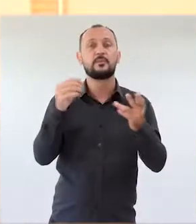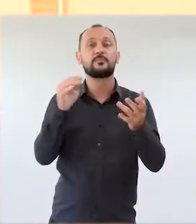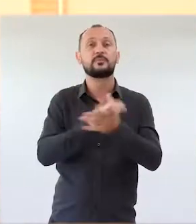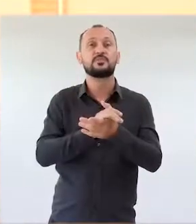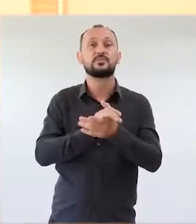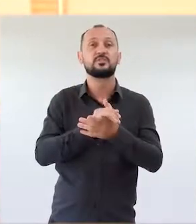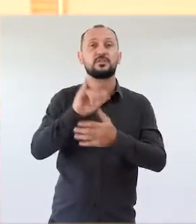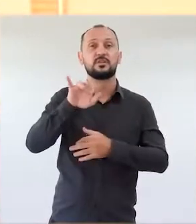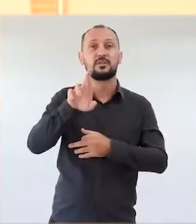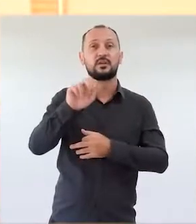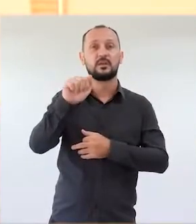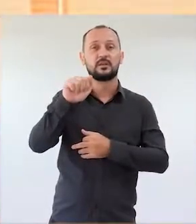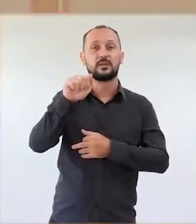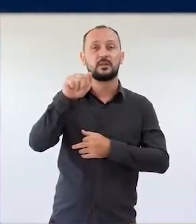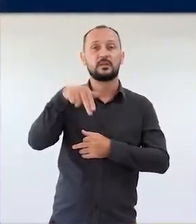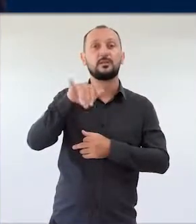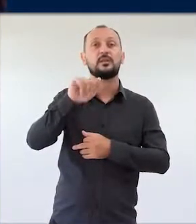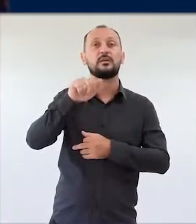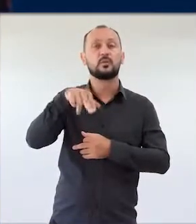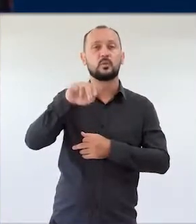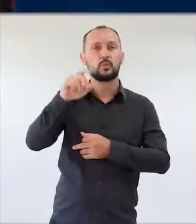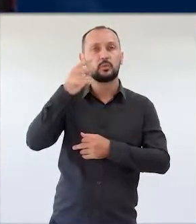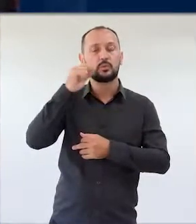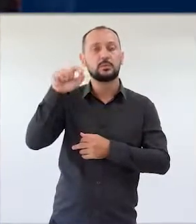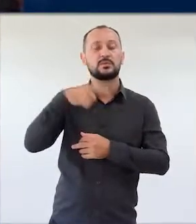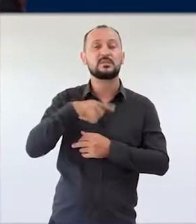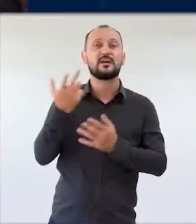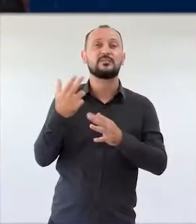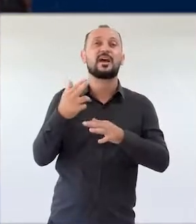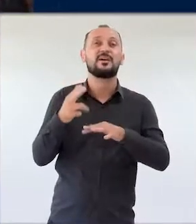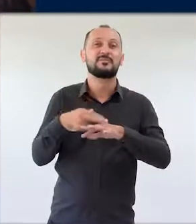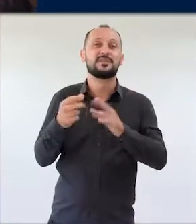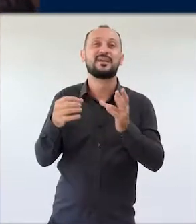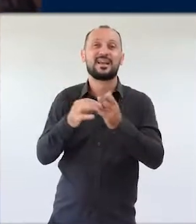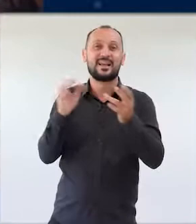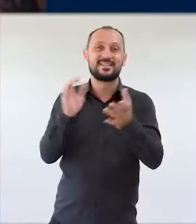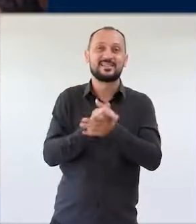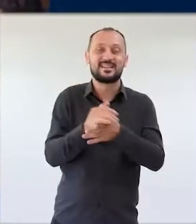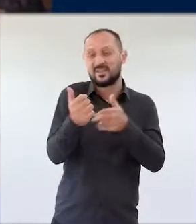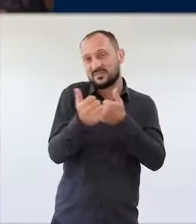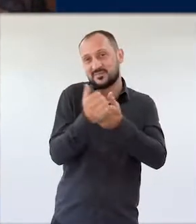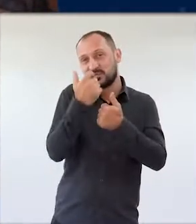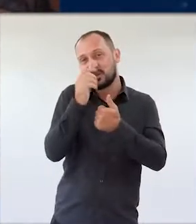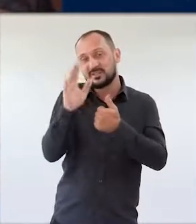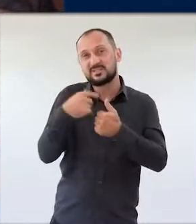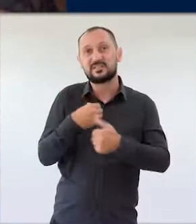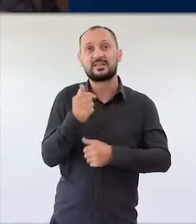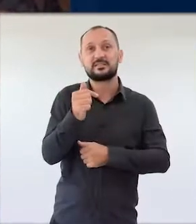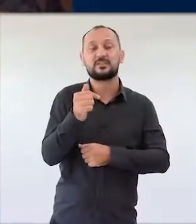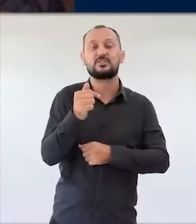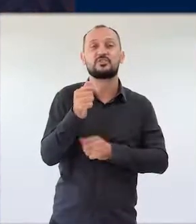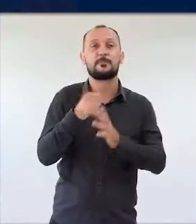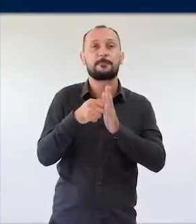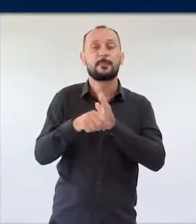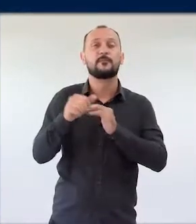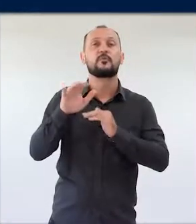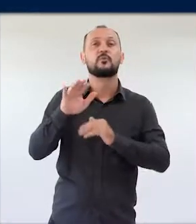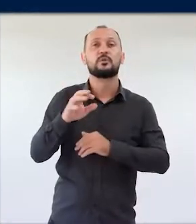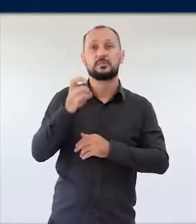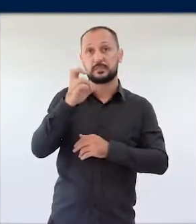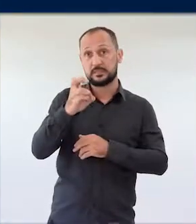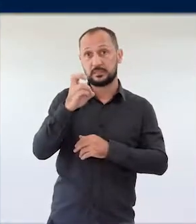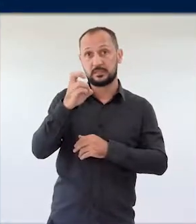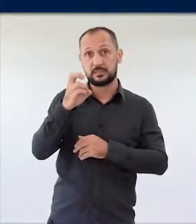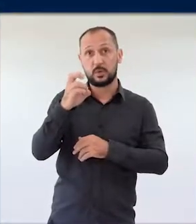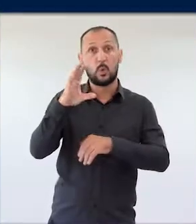aqui, era um casal de iranianos, de Teherã. Eles estavam em lua de mel, há 7 meses viajando em lua de mel. Aí eles ficaram